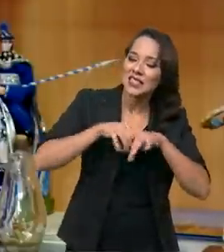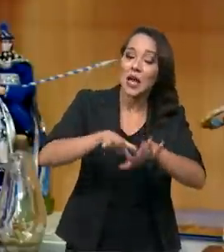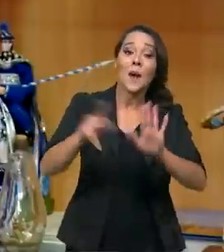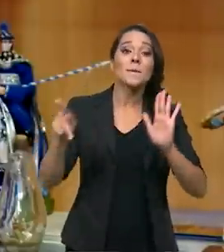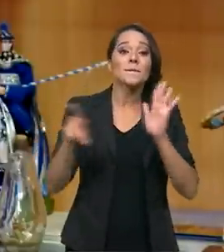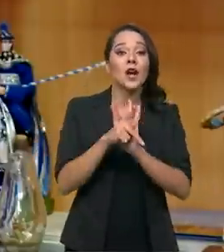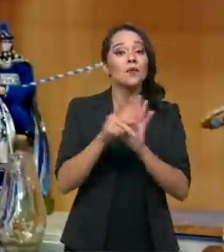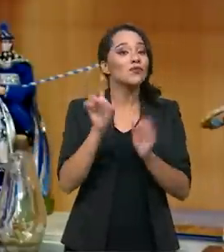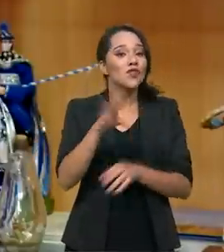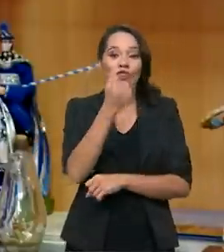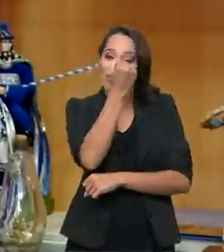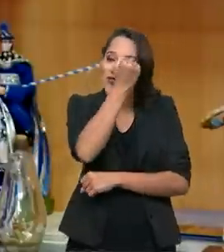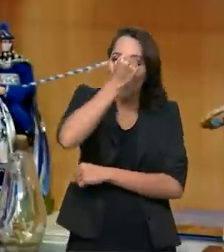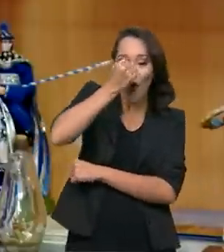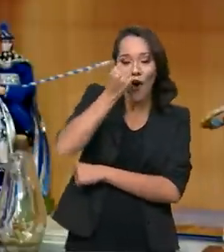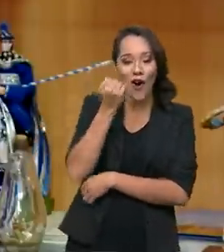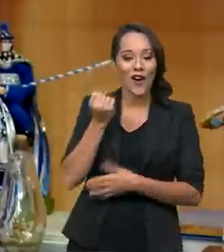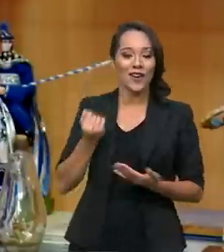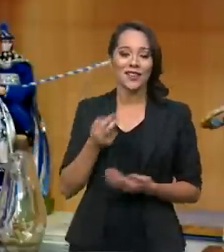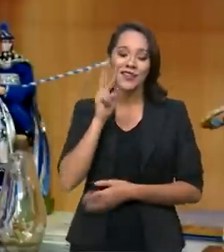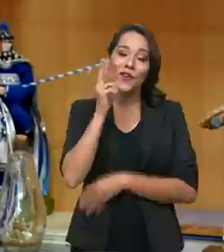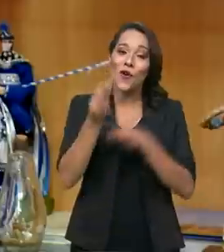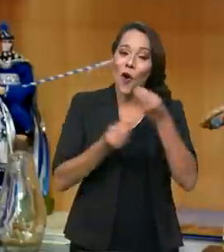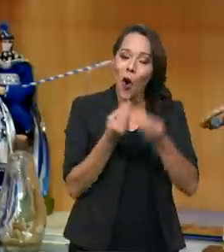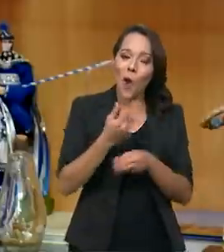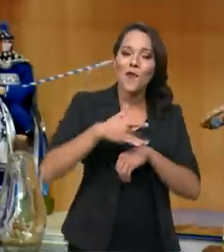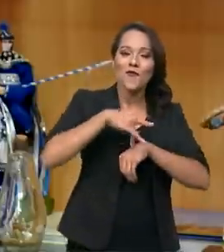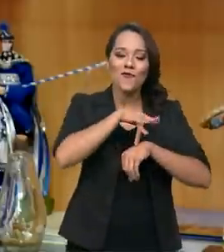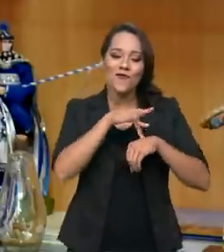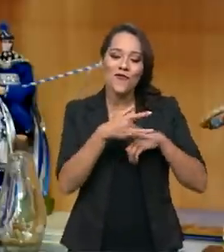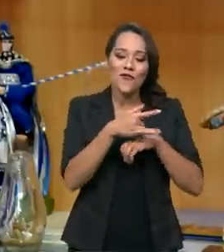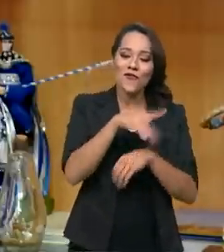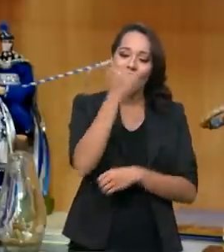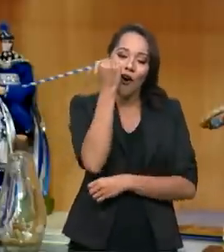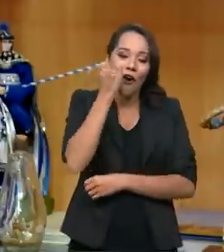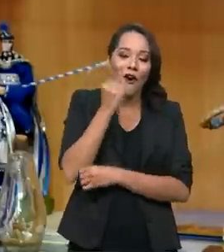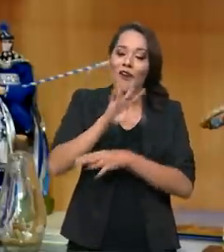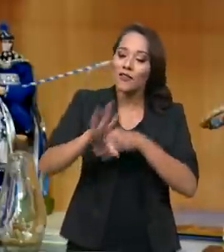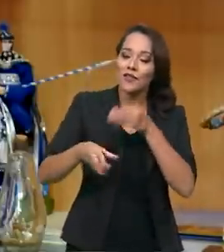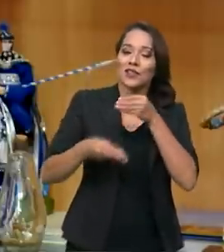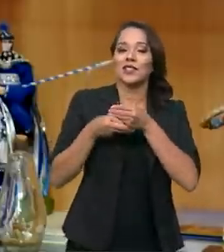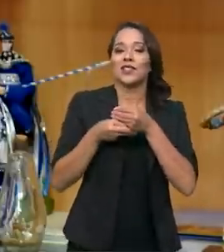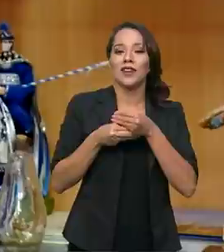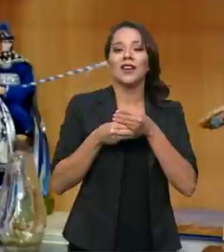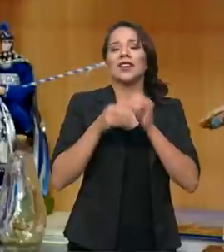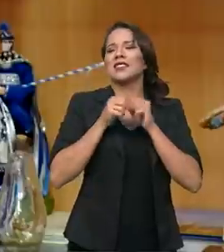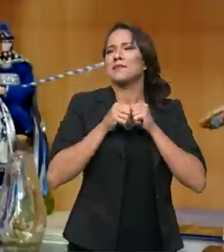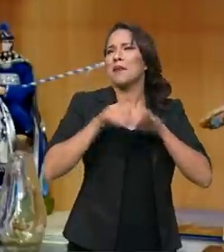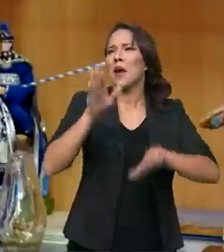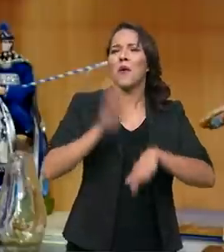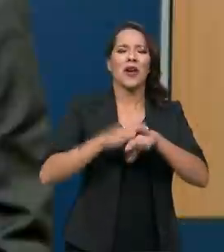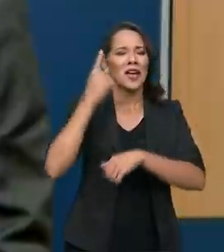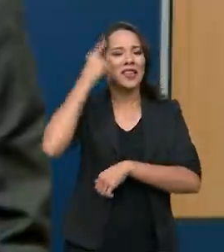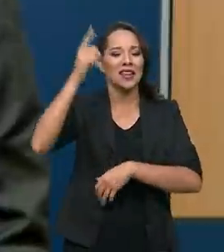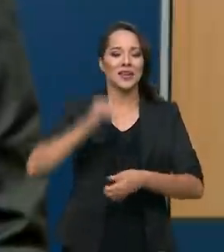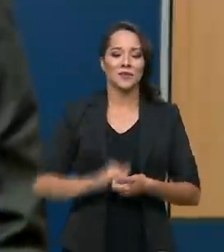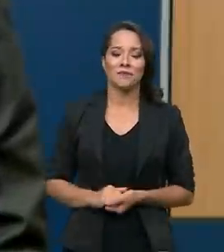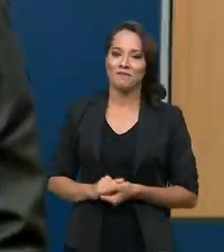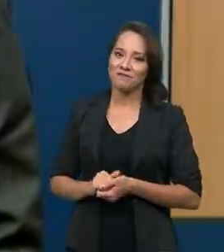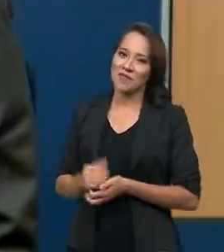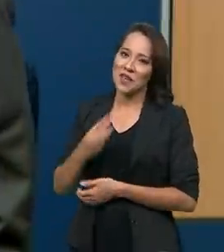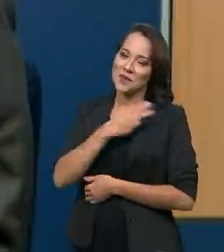exclusivos de forró então você vê como o forró agrega e como forró transcende qualquer ideologia